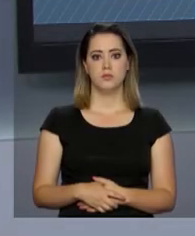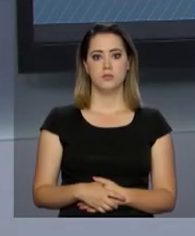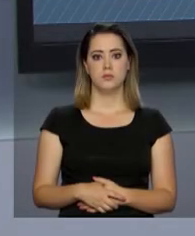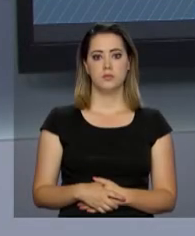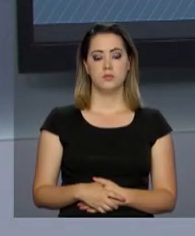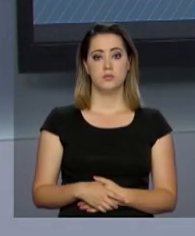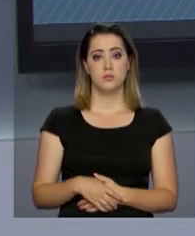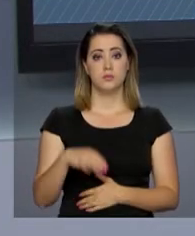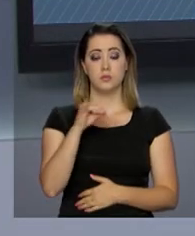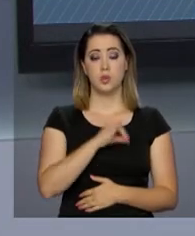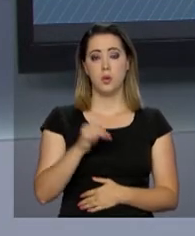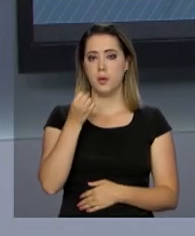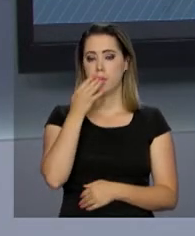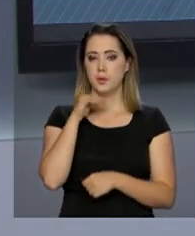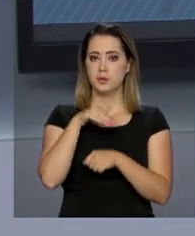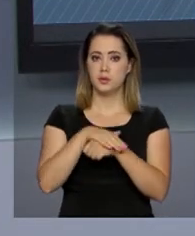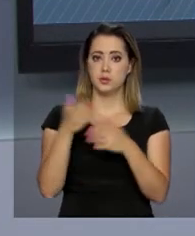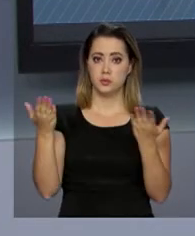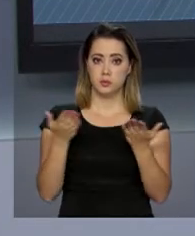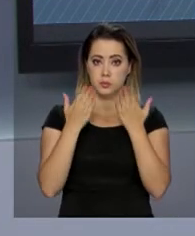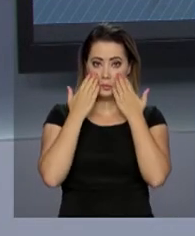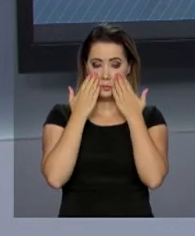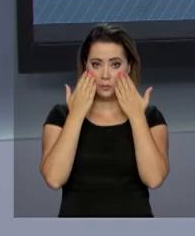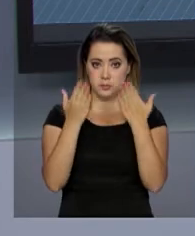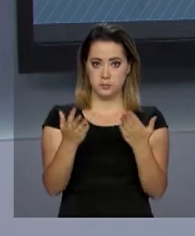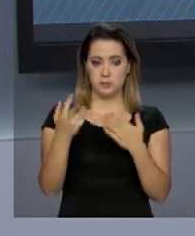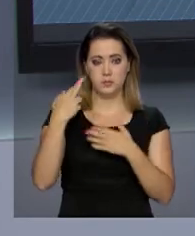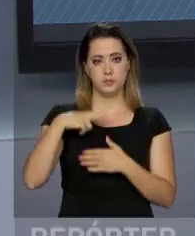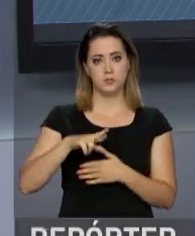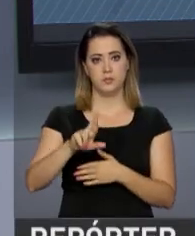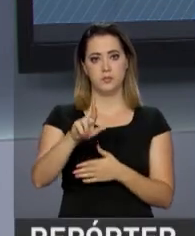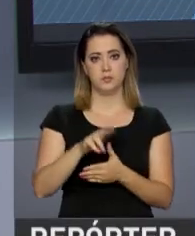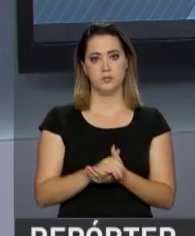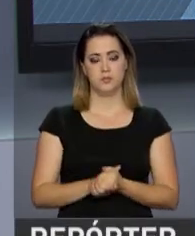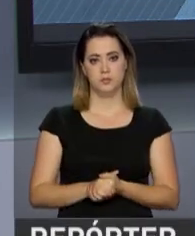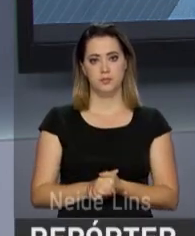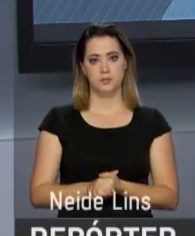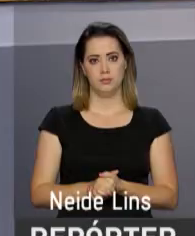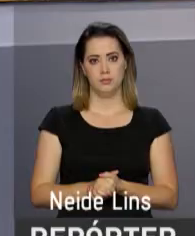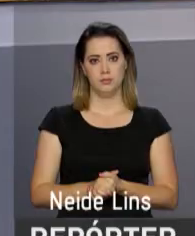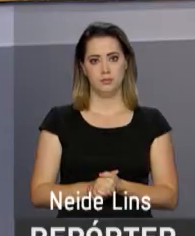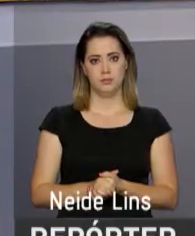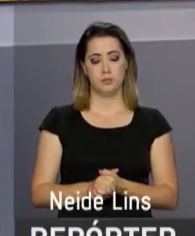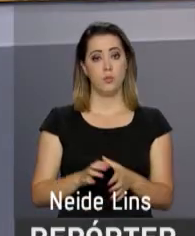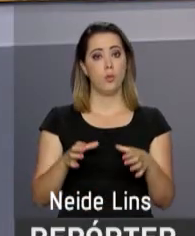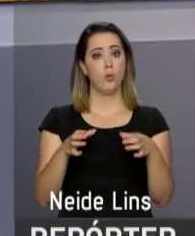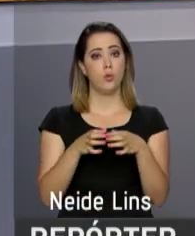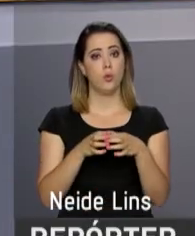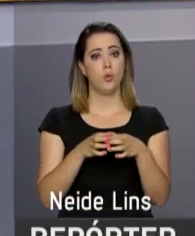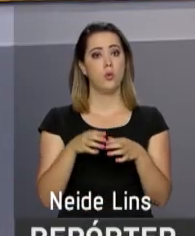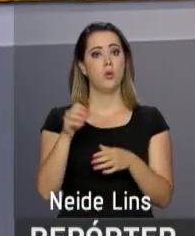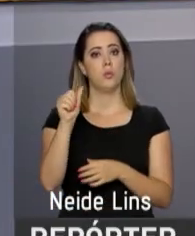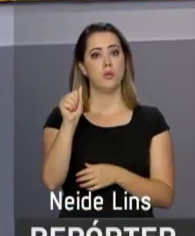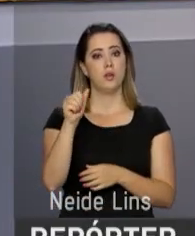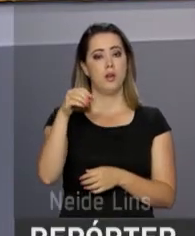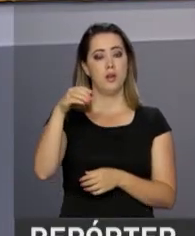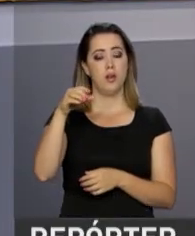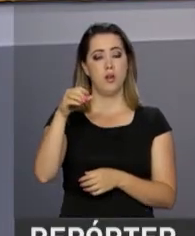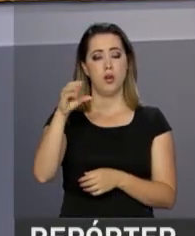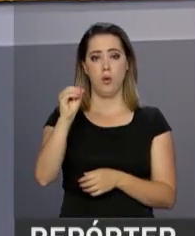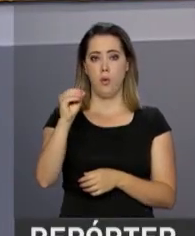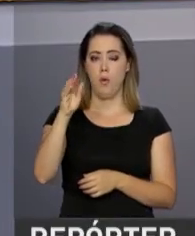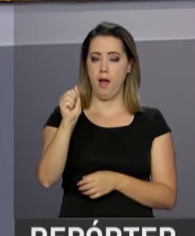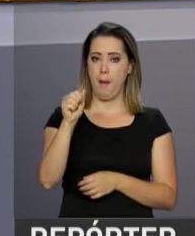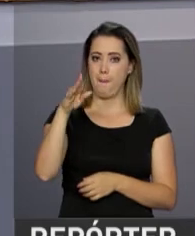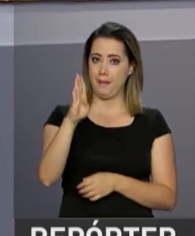olá boa noite começa agora mais uma edição do repórter nbr a ordem dos advogados do brasil comemora nesta